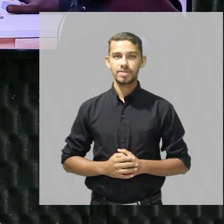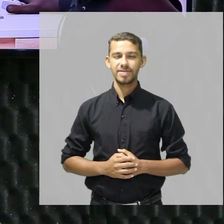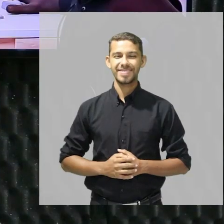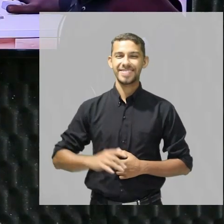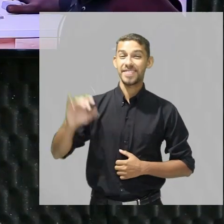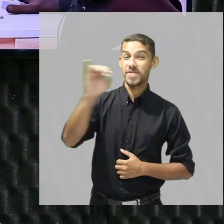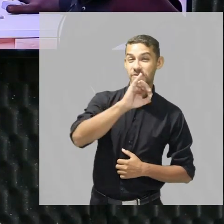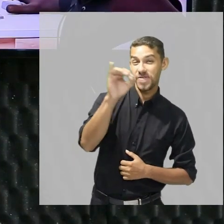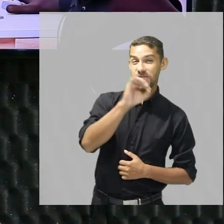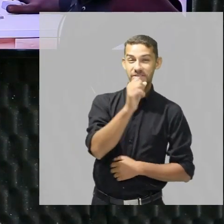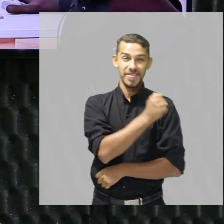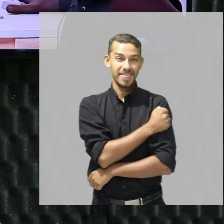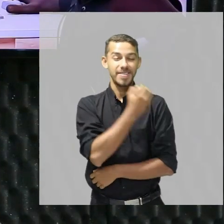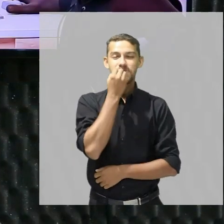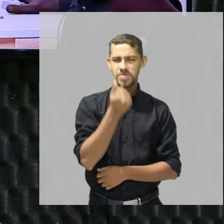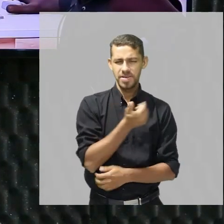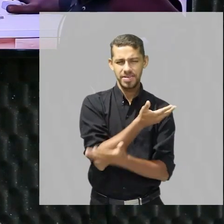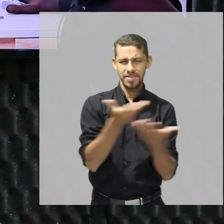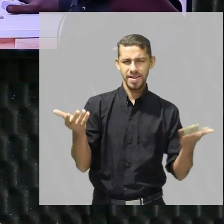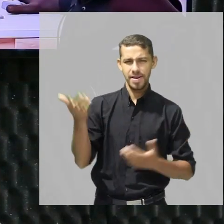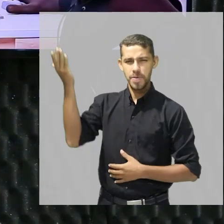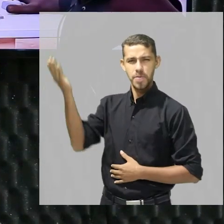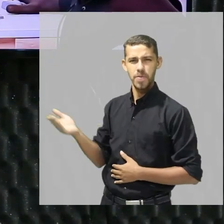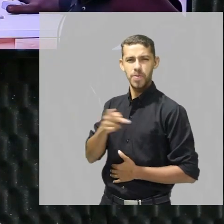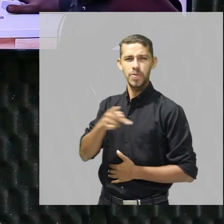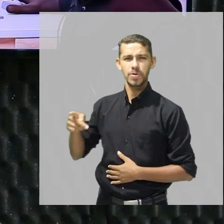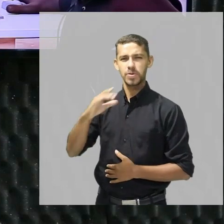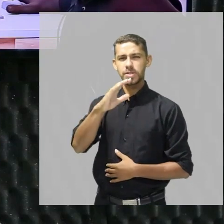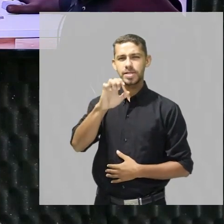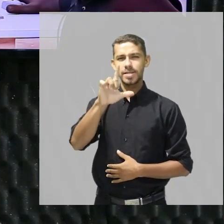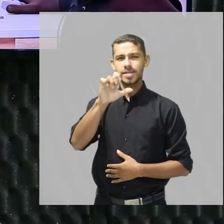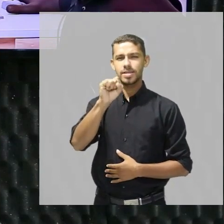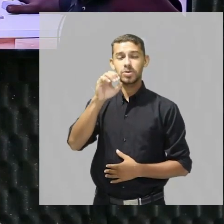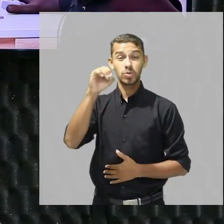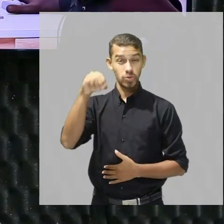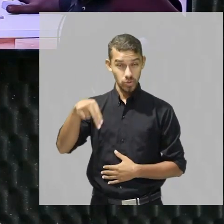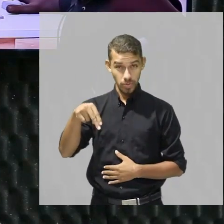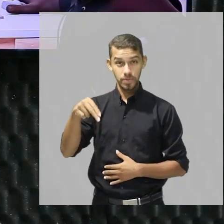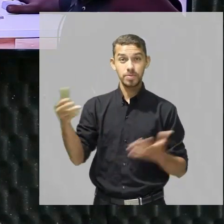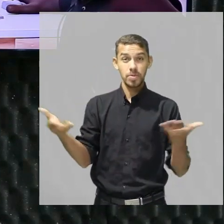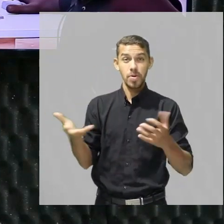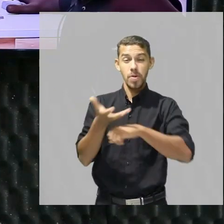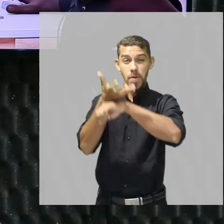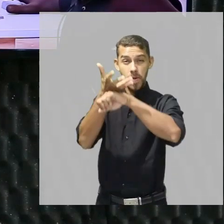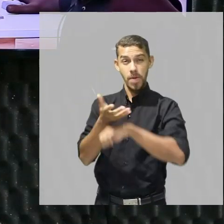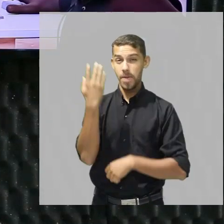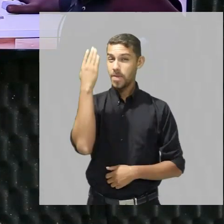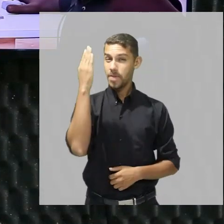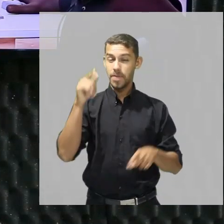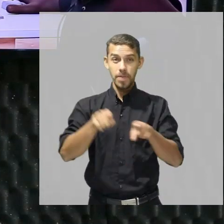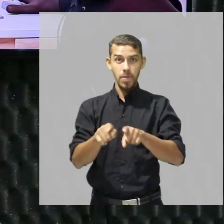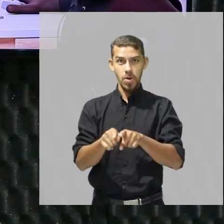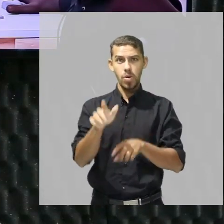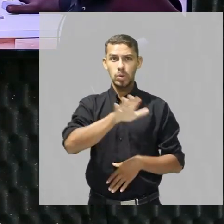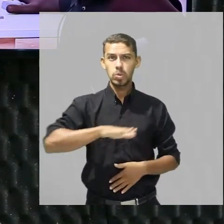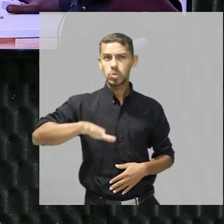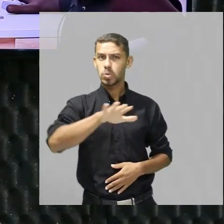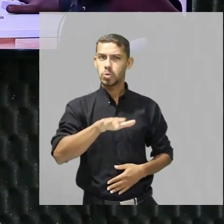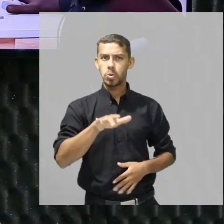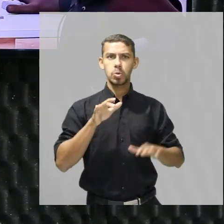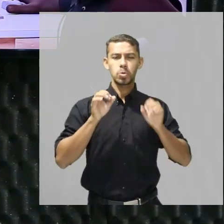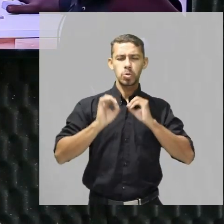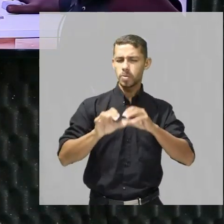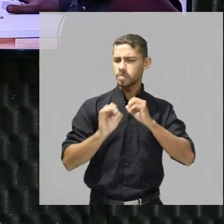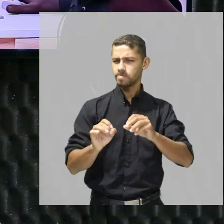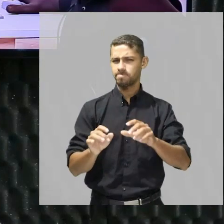Fala galera, tudo bem com vocês? Aqui é o professor Celso Almeida, sejam bem-vindos a mais um preparatório do PAIS OEMA Enem e nós vamos para mais